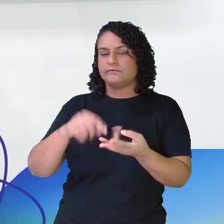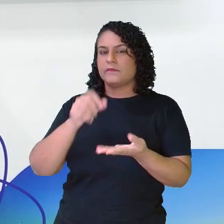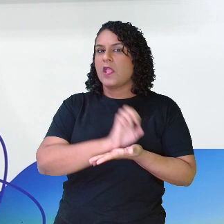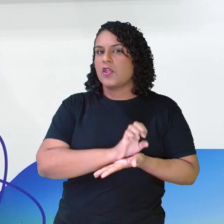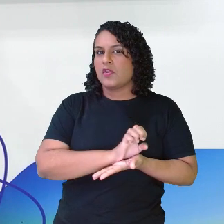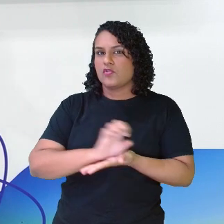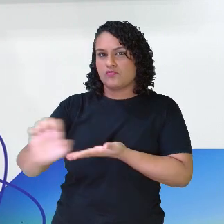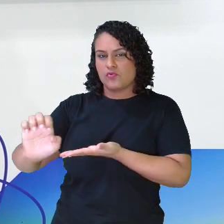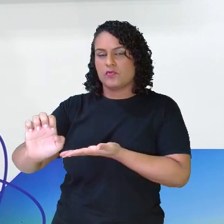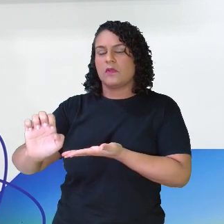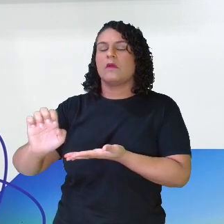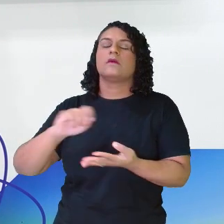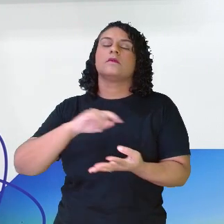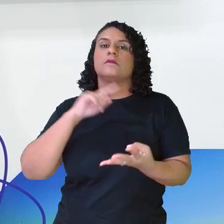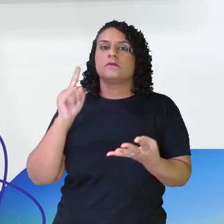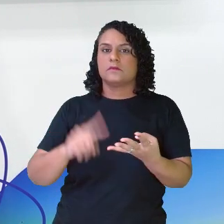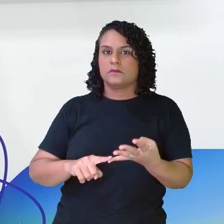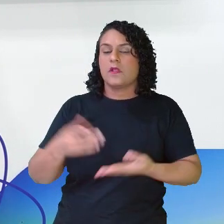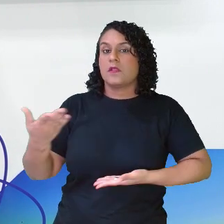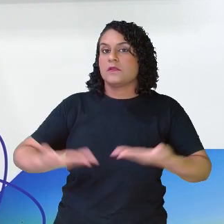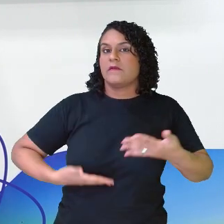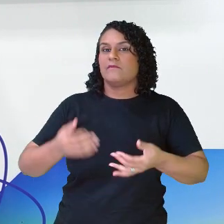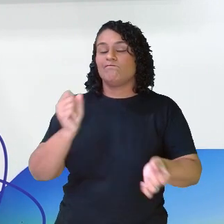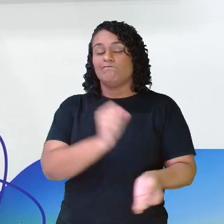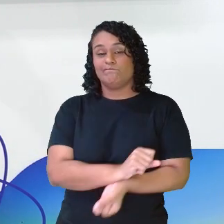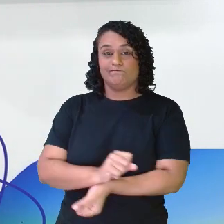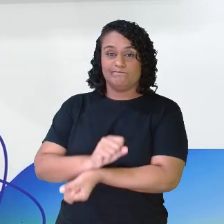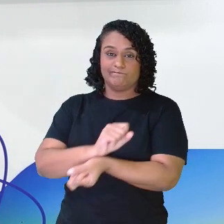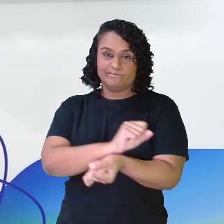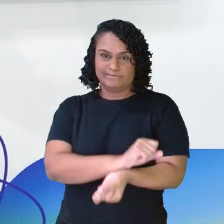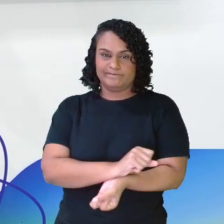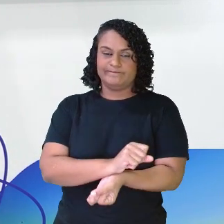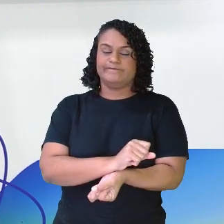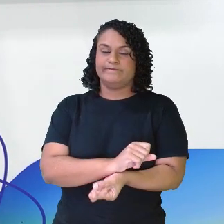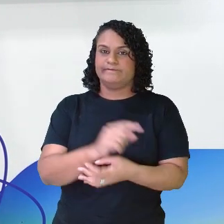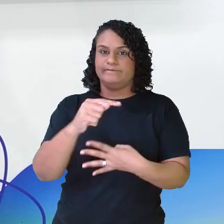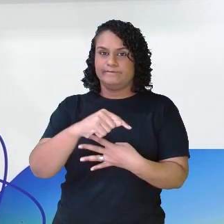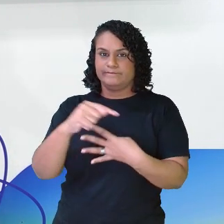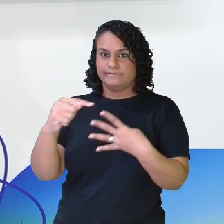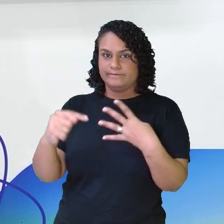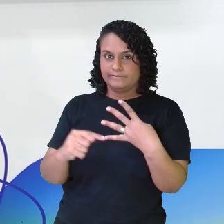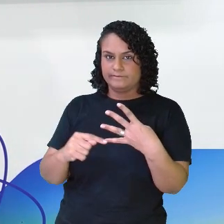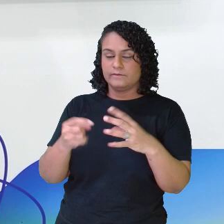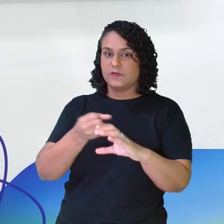nosso país, e a mão de obra era escrava. Esses pontos